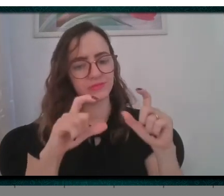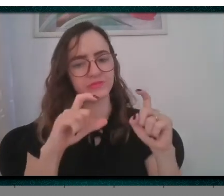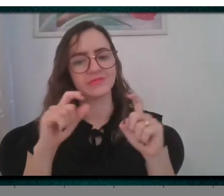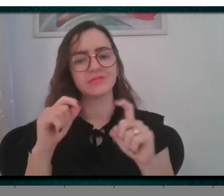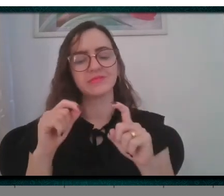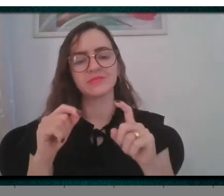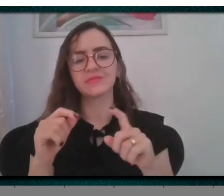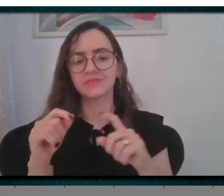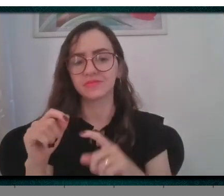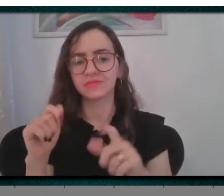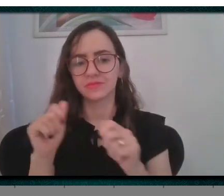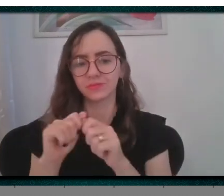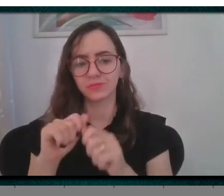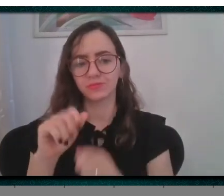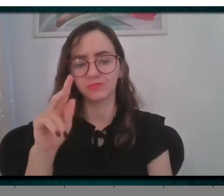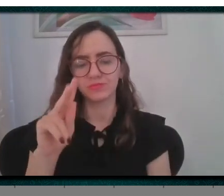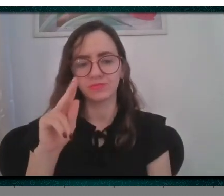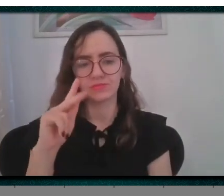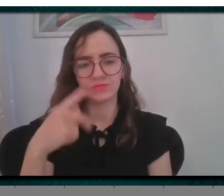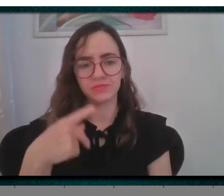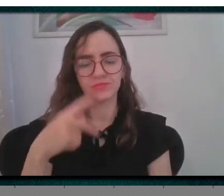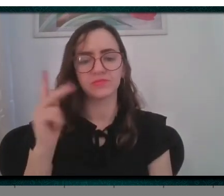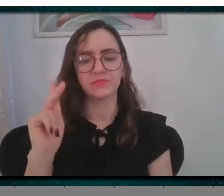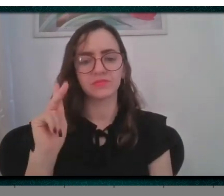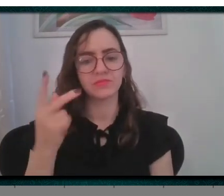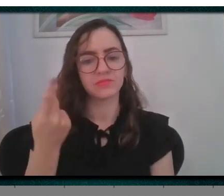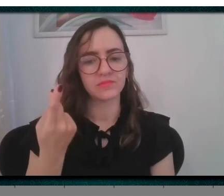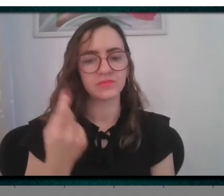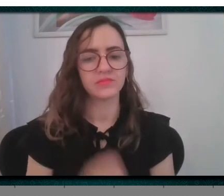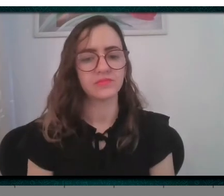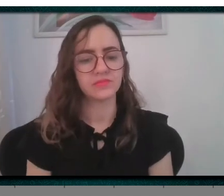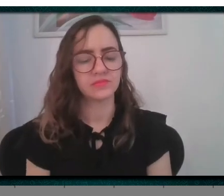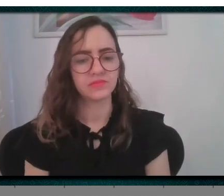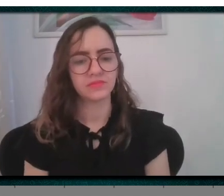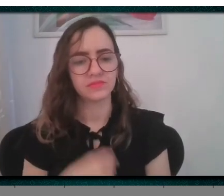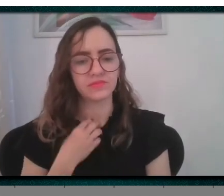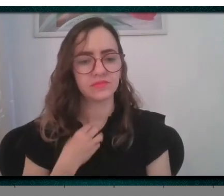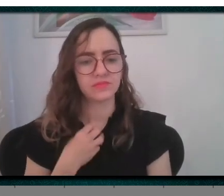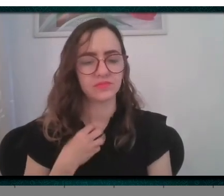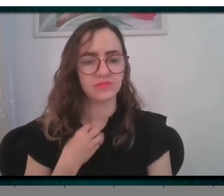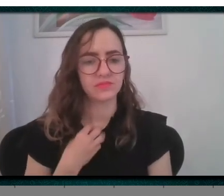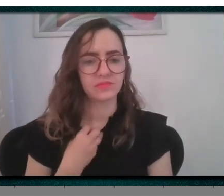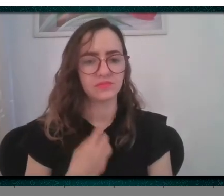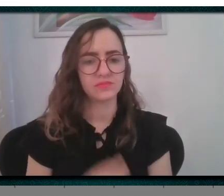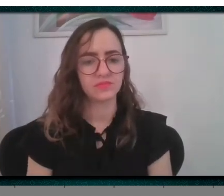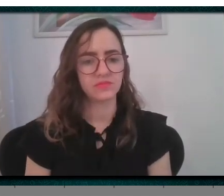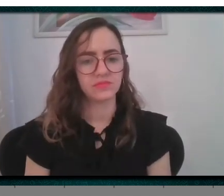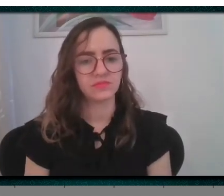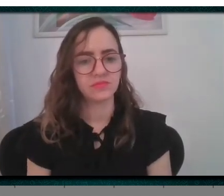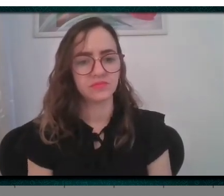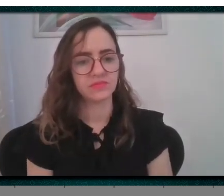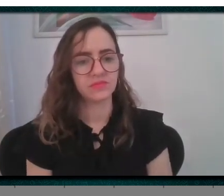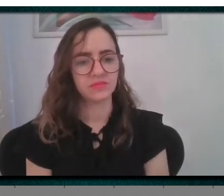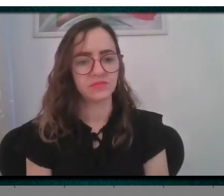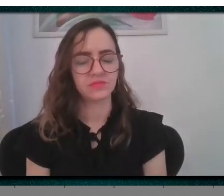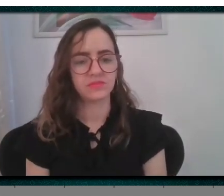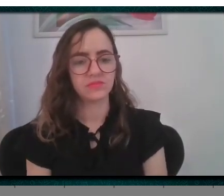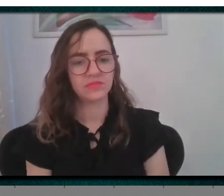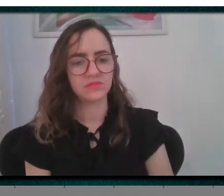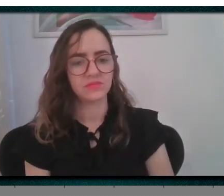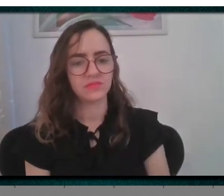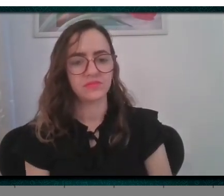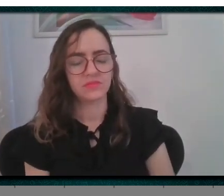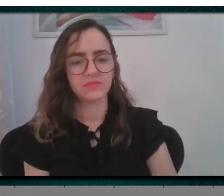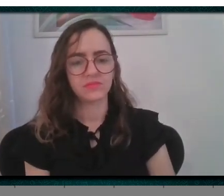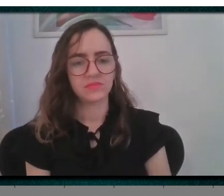Então, observe isso daqui, ó. H+. A concentração de H+ é 10 a menos 2. Boto na fórmula aqui, ó. Isso aqui eu vou substituir por 10